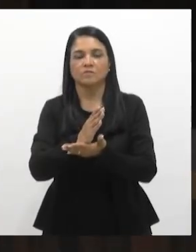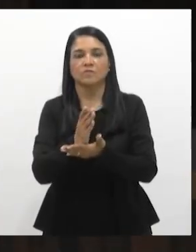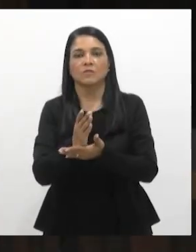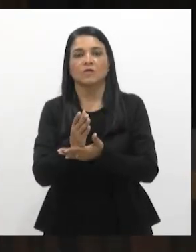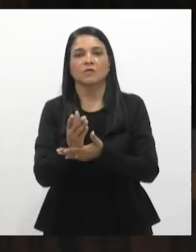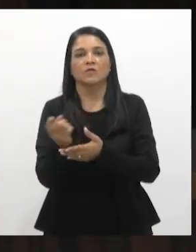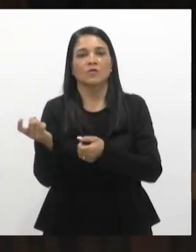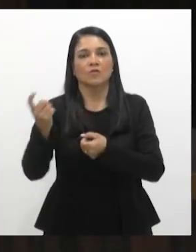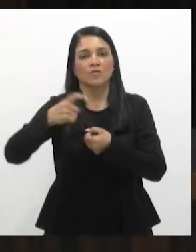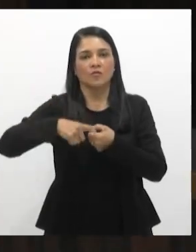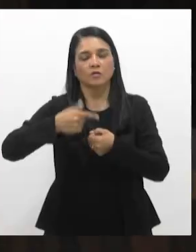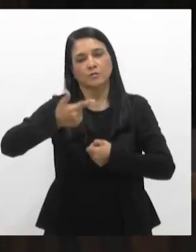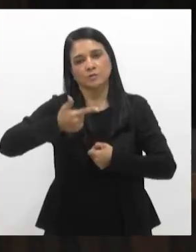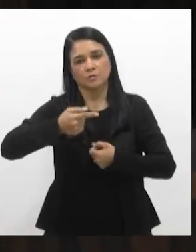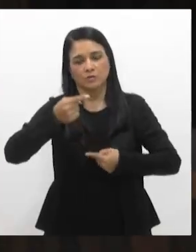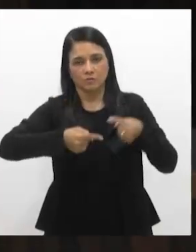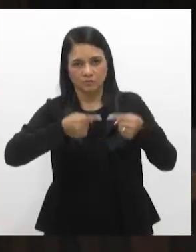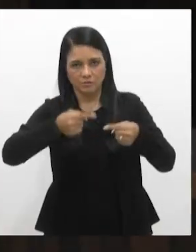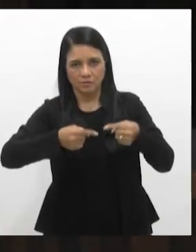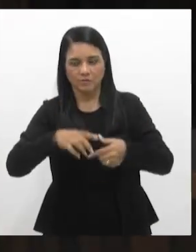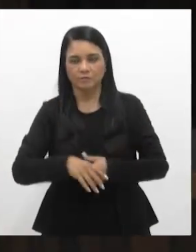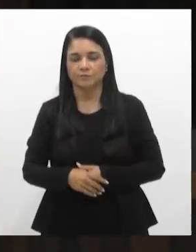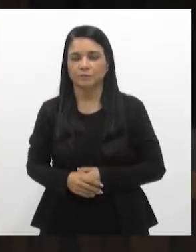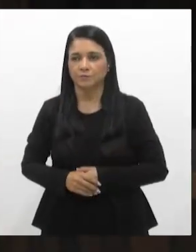vencido para a segunda discussão.